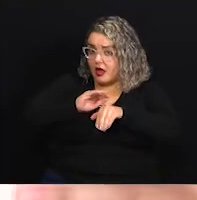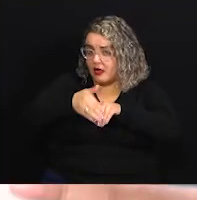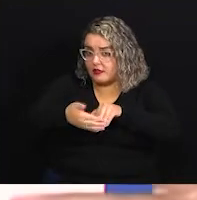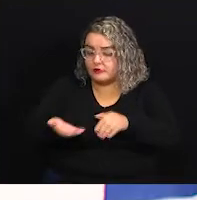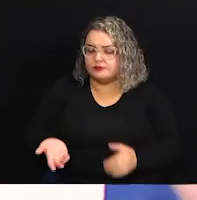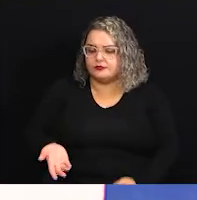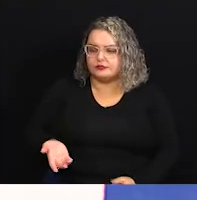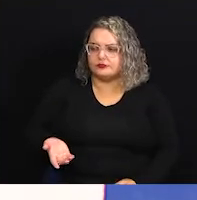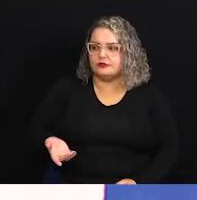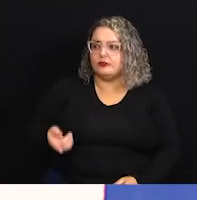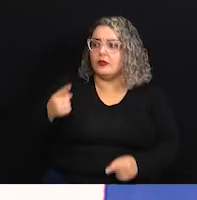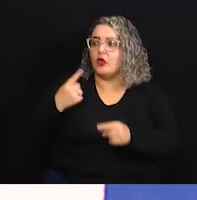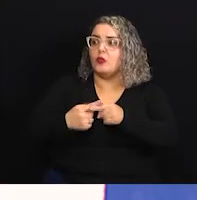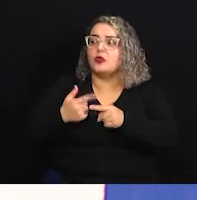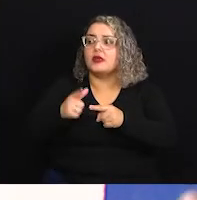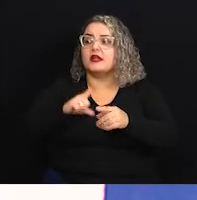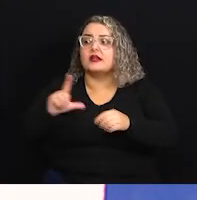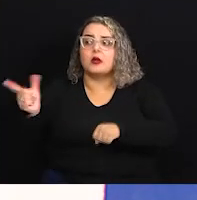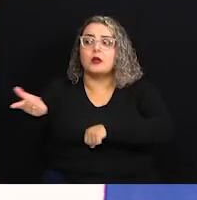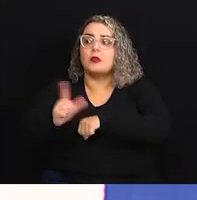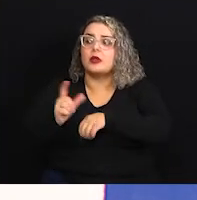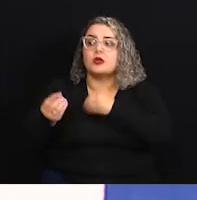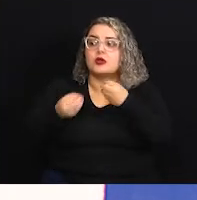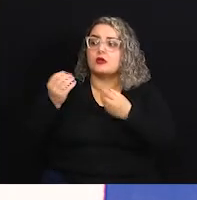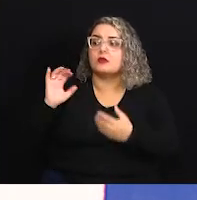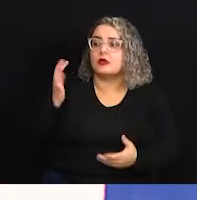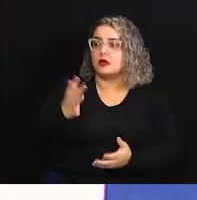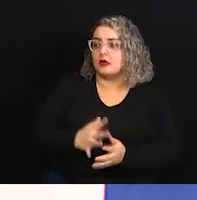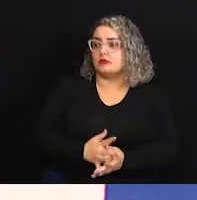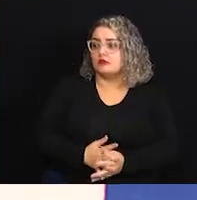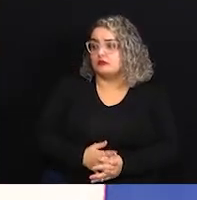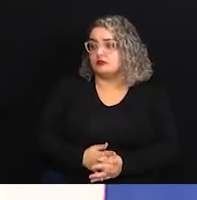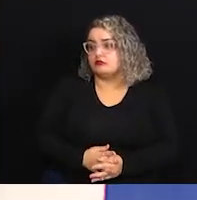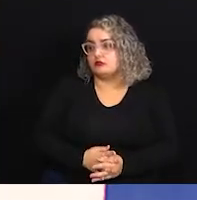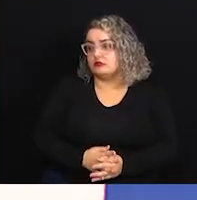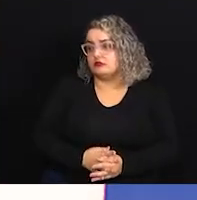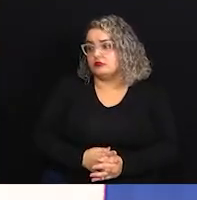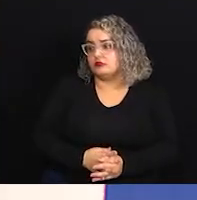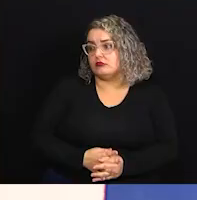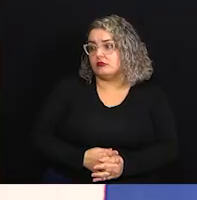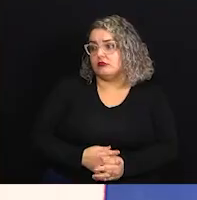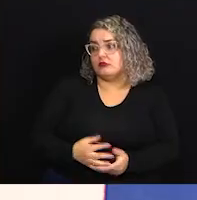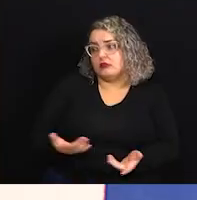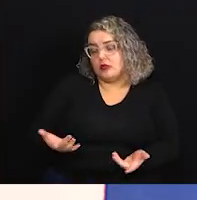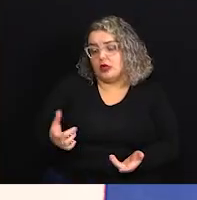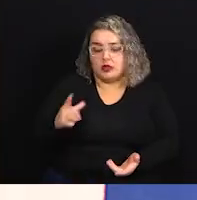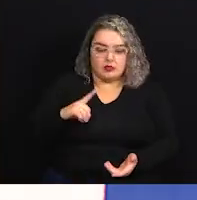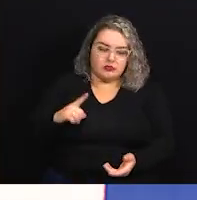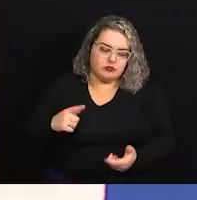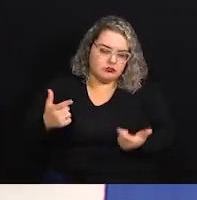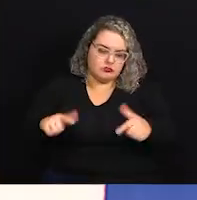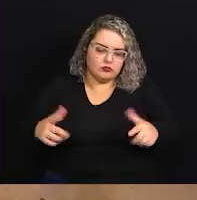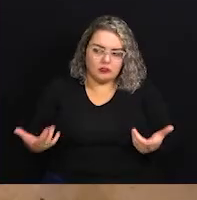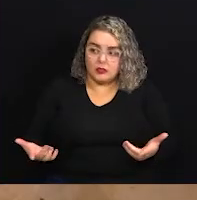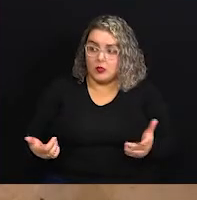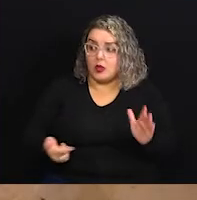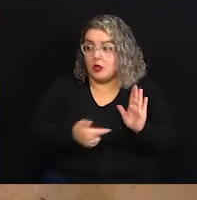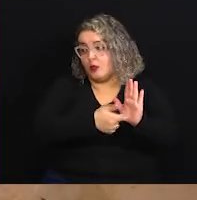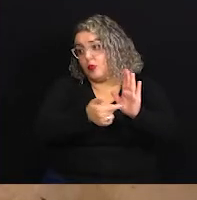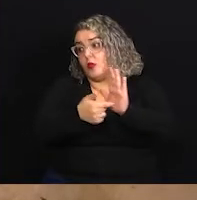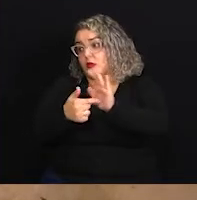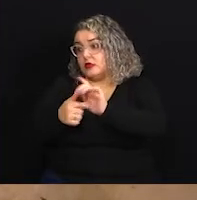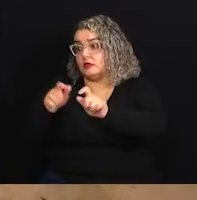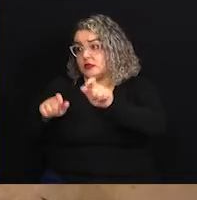por que ter uma loja? Como que foi isso? Olha, eu tinha disponibilidade do espaço e eu precisava mostrar para as